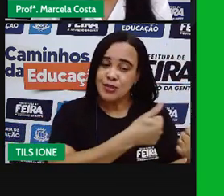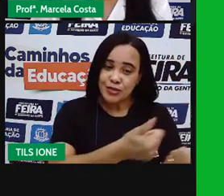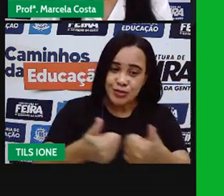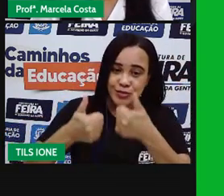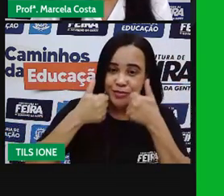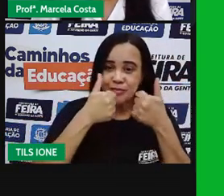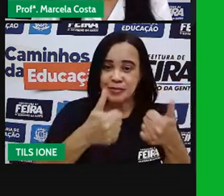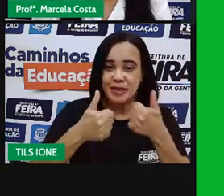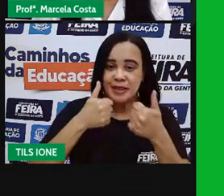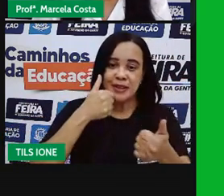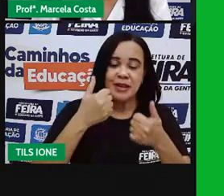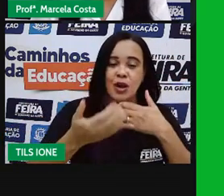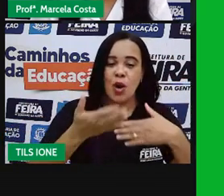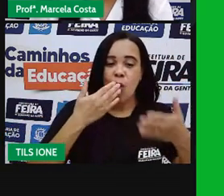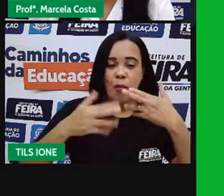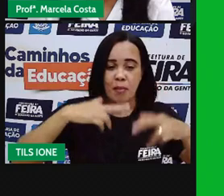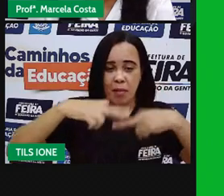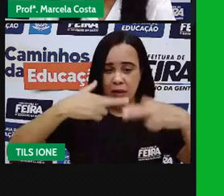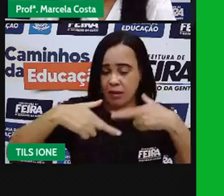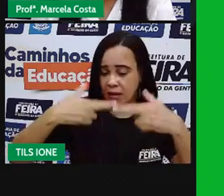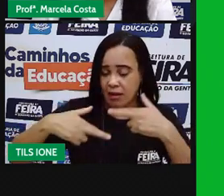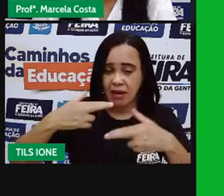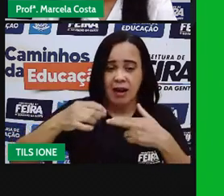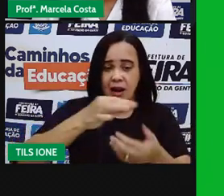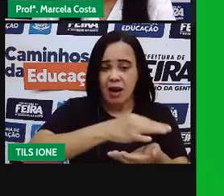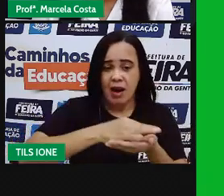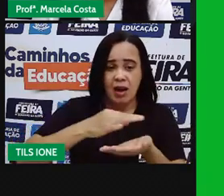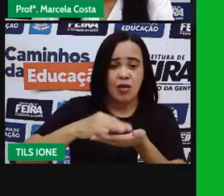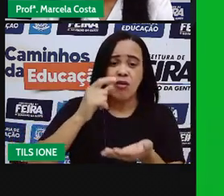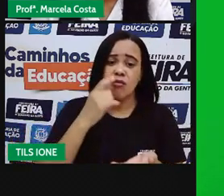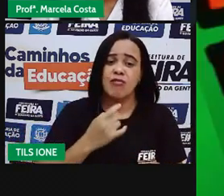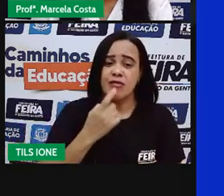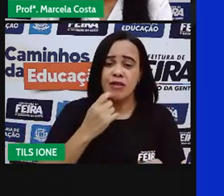Tudo bem comer macarrão com almôndegas na banheira.